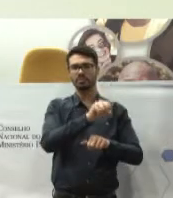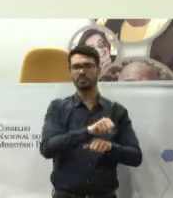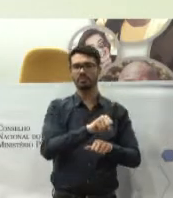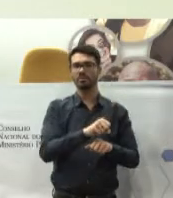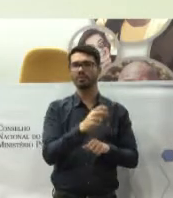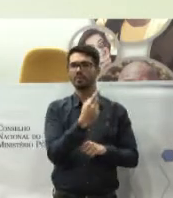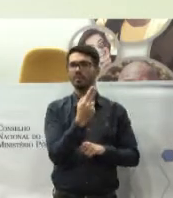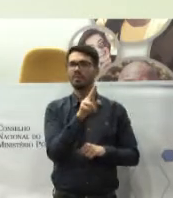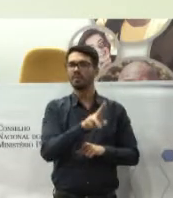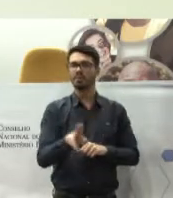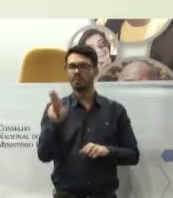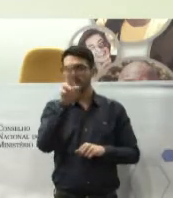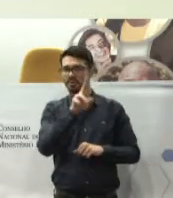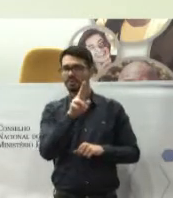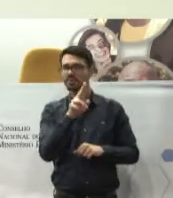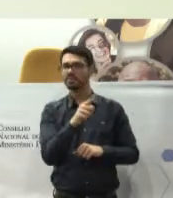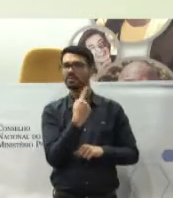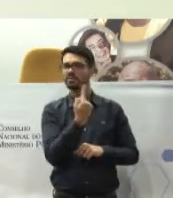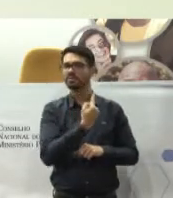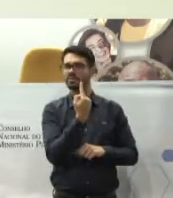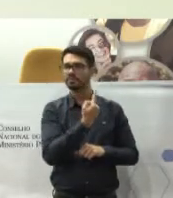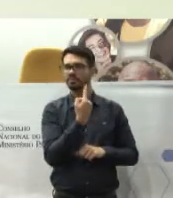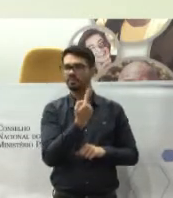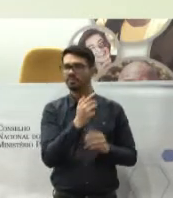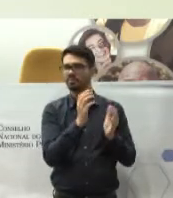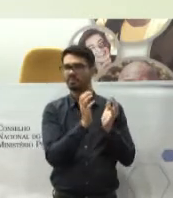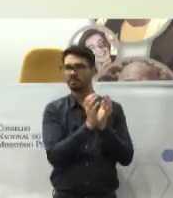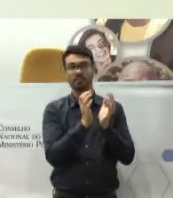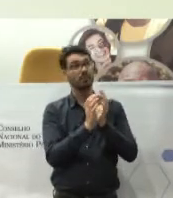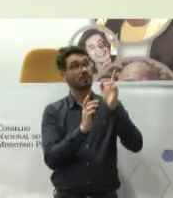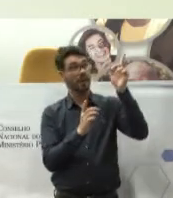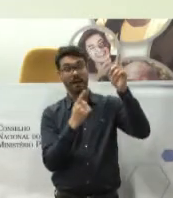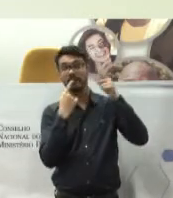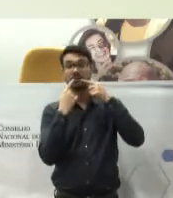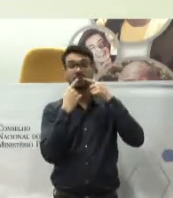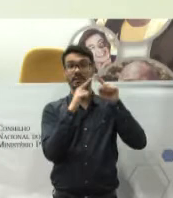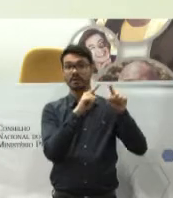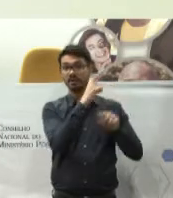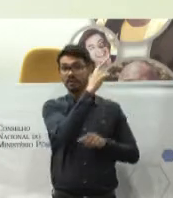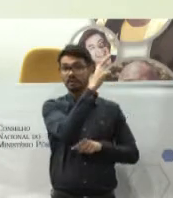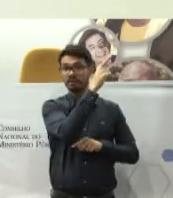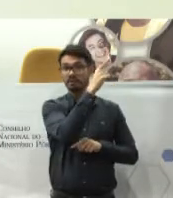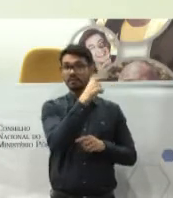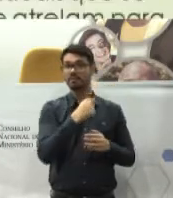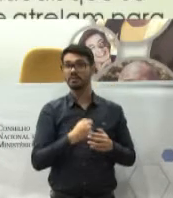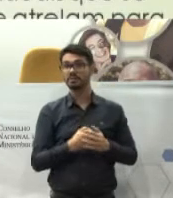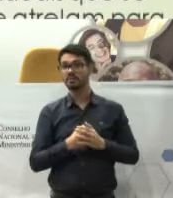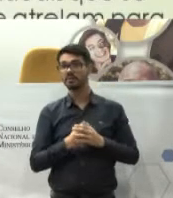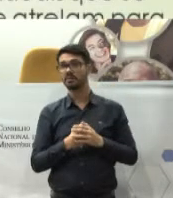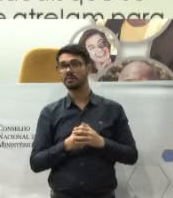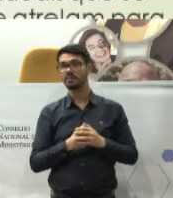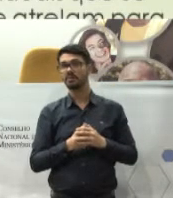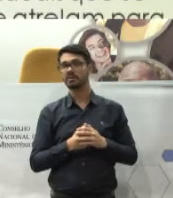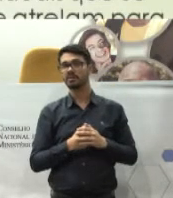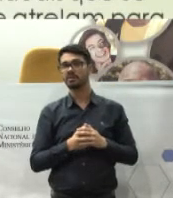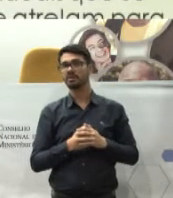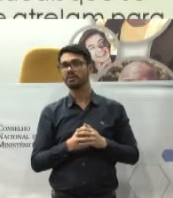Usa individualmente as ações coletivas. Essa é a crítica que eles fazem a nossa atuação.